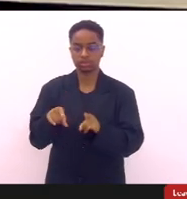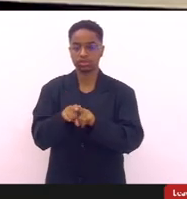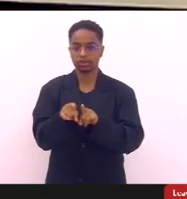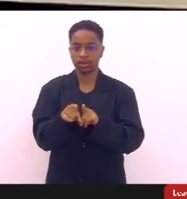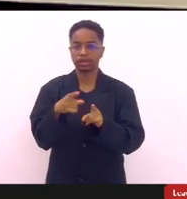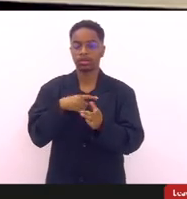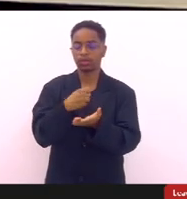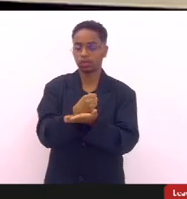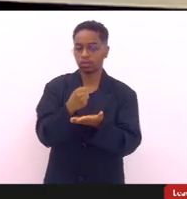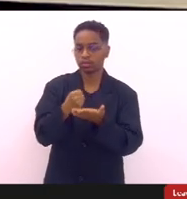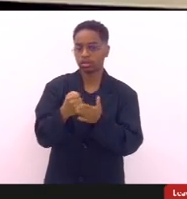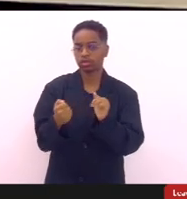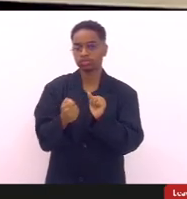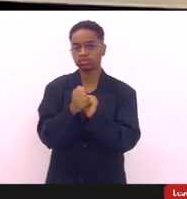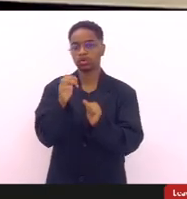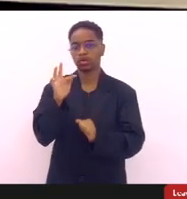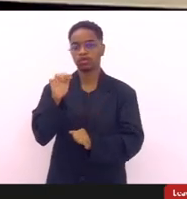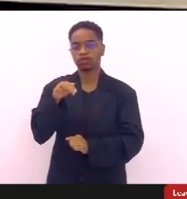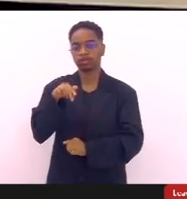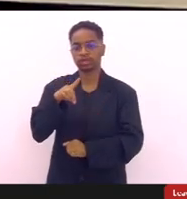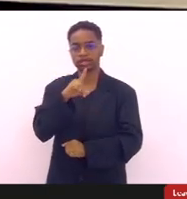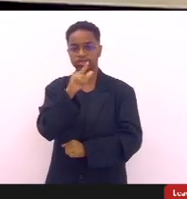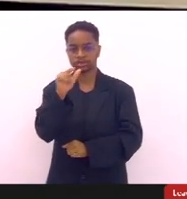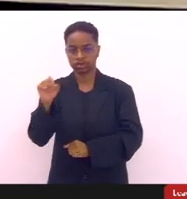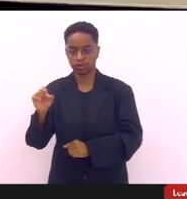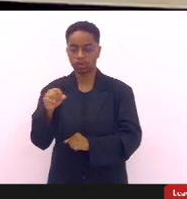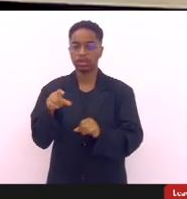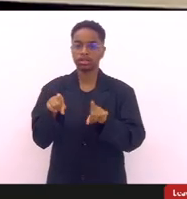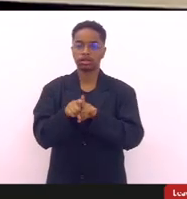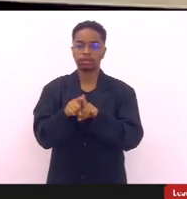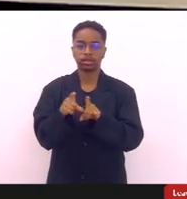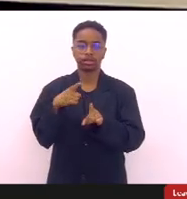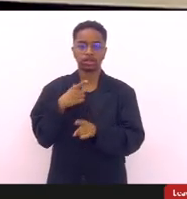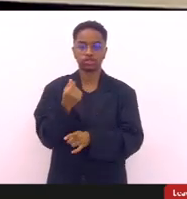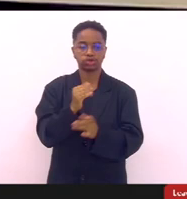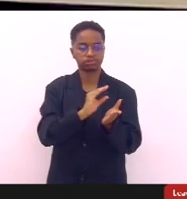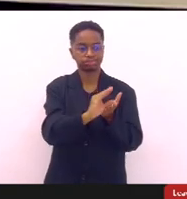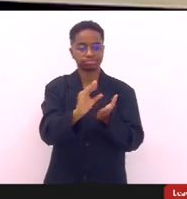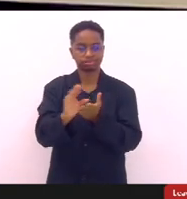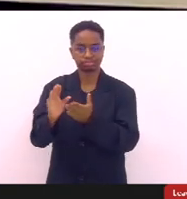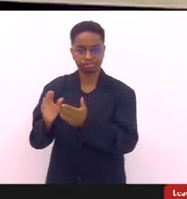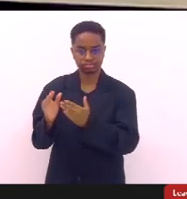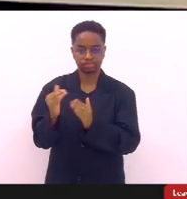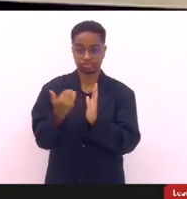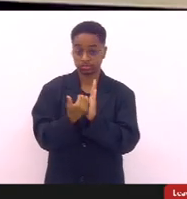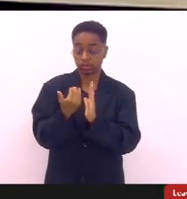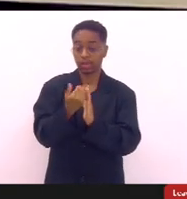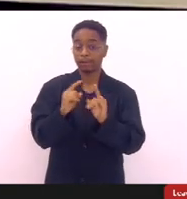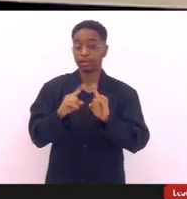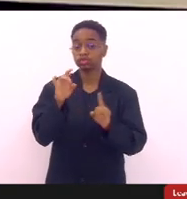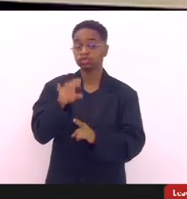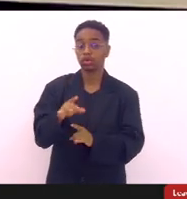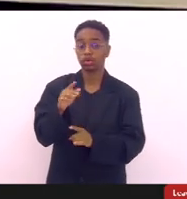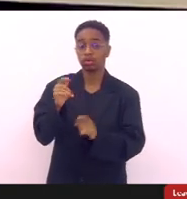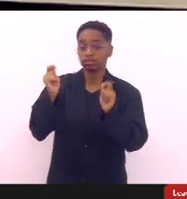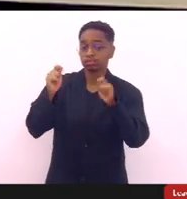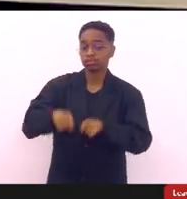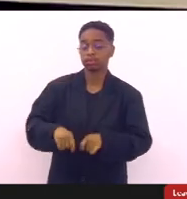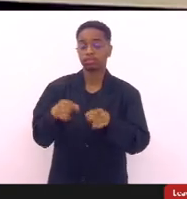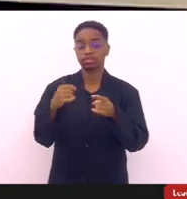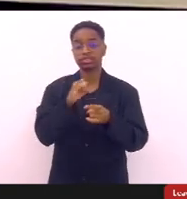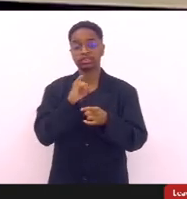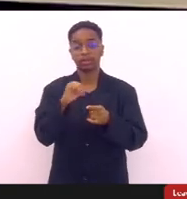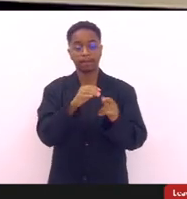um contrato com a Fundação de Saúde, que prevê verbas de custeio e tudo mais. Quer dizer, isso só foi possível com a transferência da gestão da UPA para a